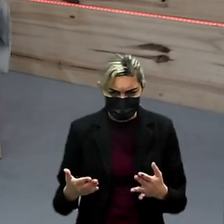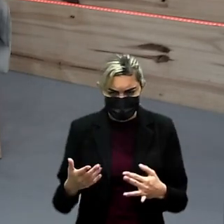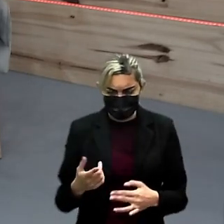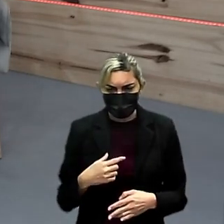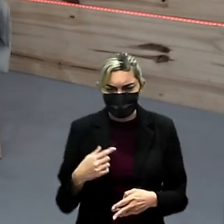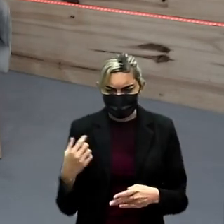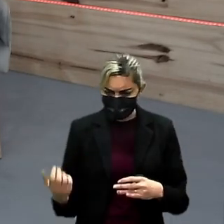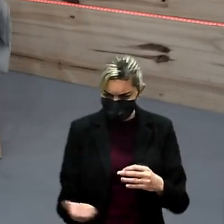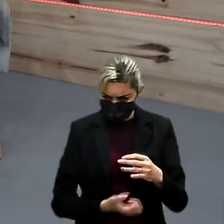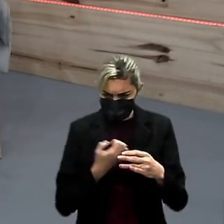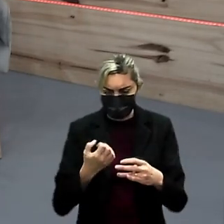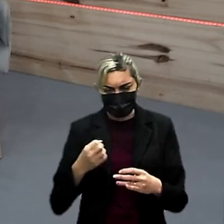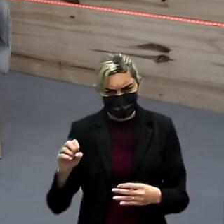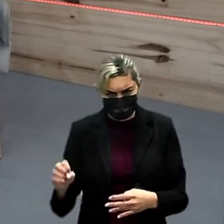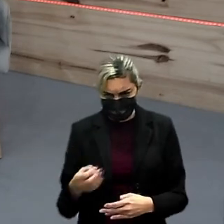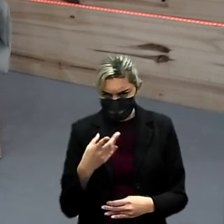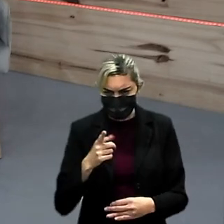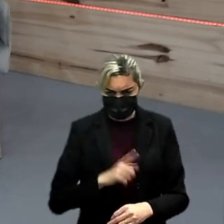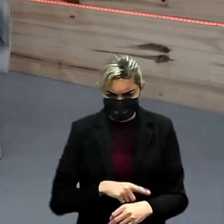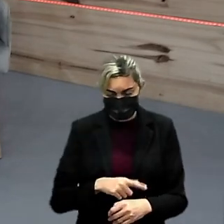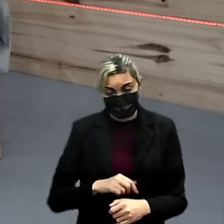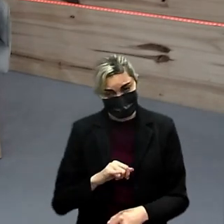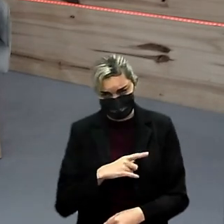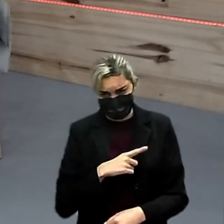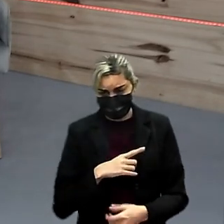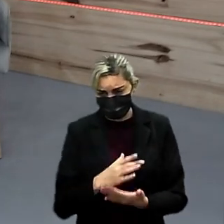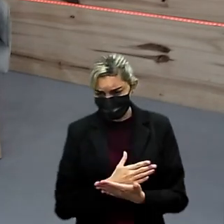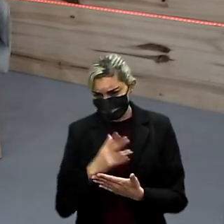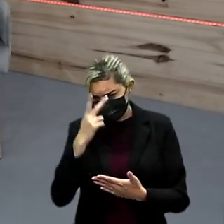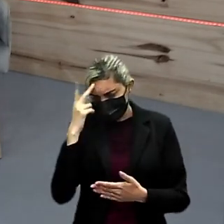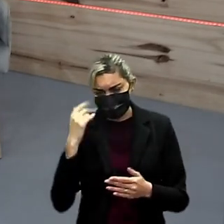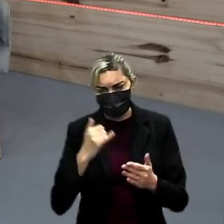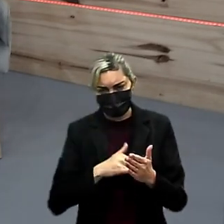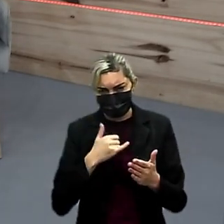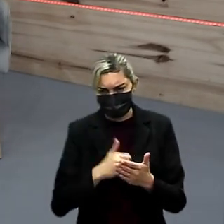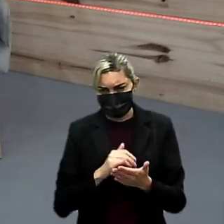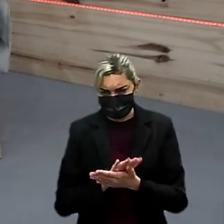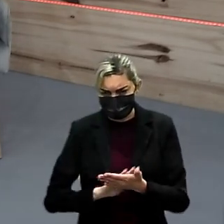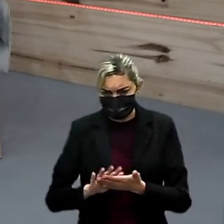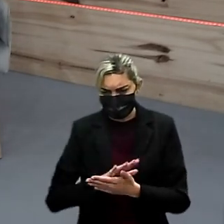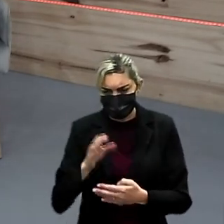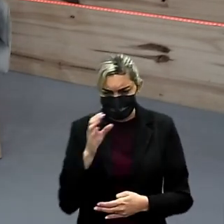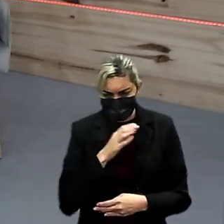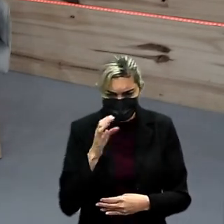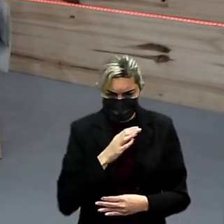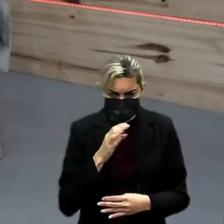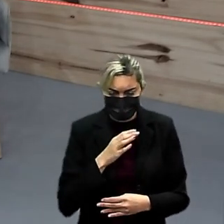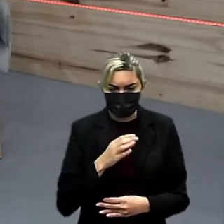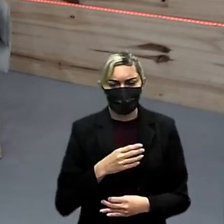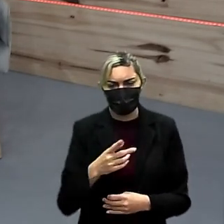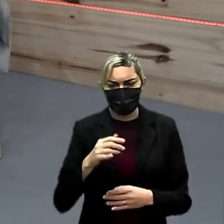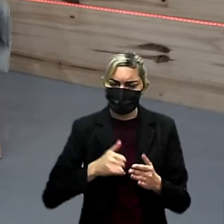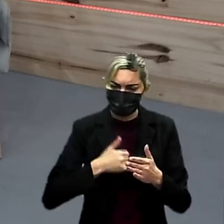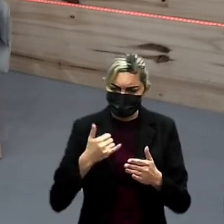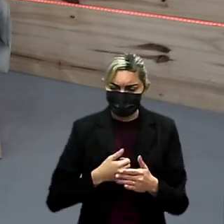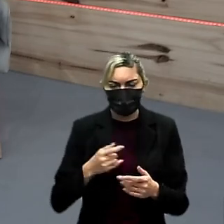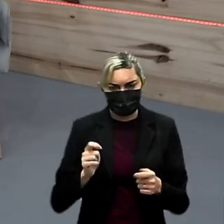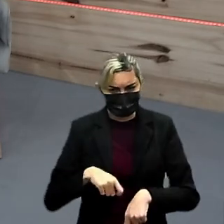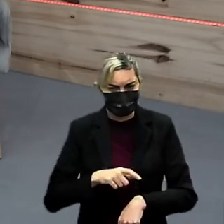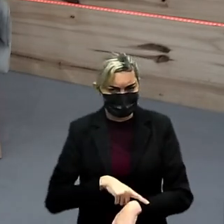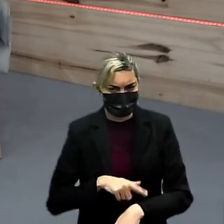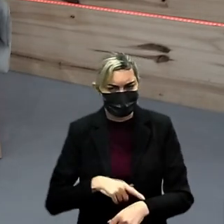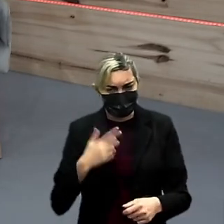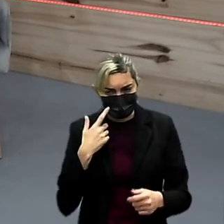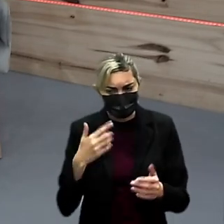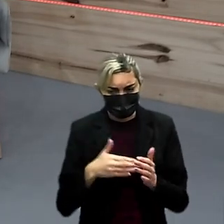Com a Empresa e os Novos Tempos. Se tem alguém ainda que não está inscrito, né? Corre lá rapidinho, se inscreve que ainda dá tempo de ver a